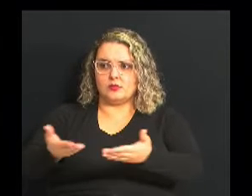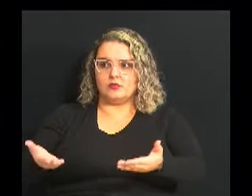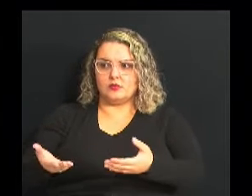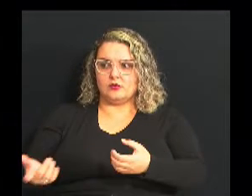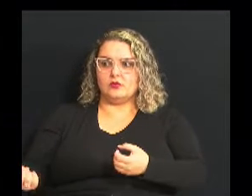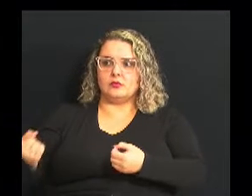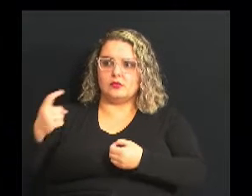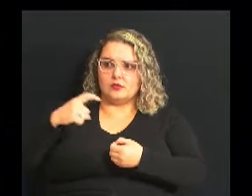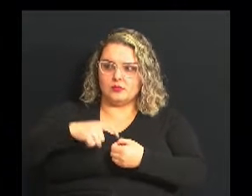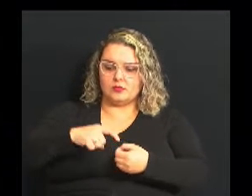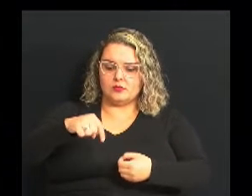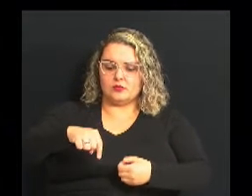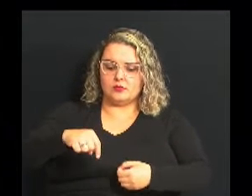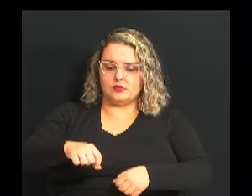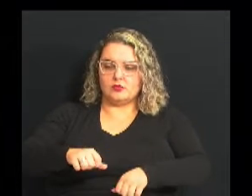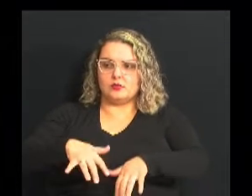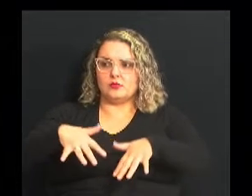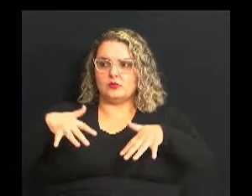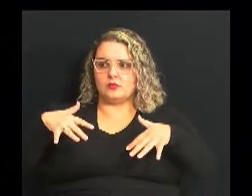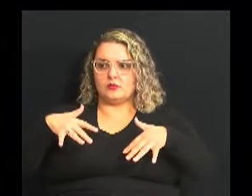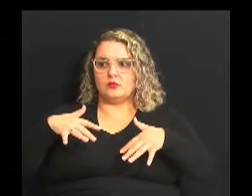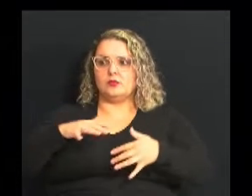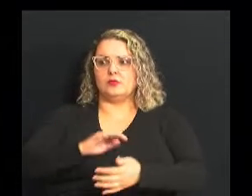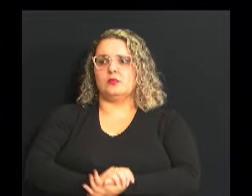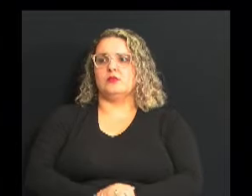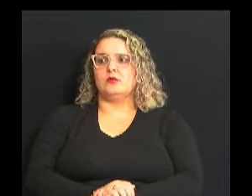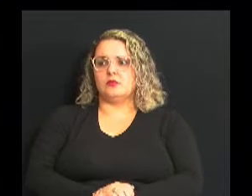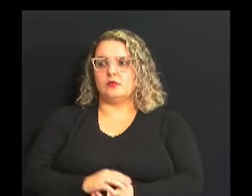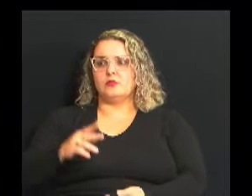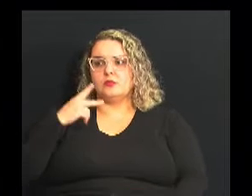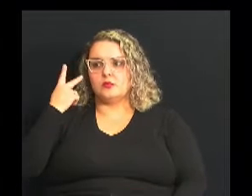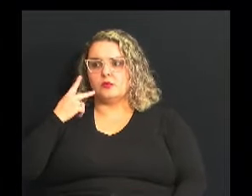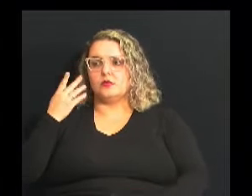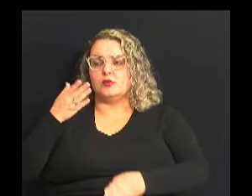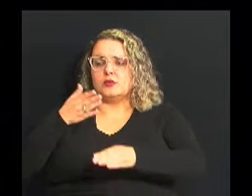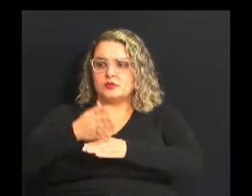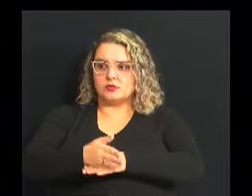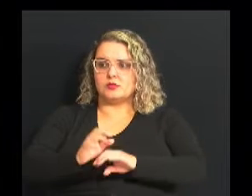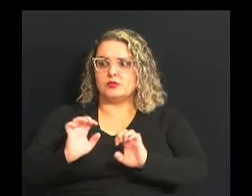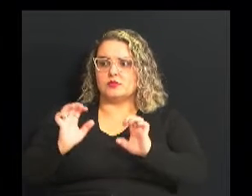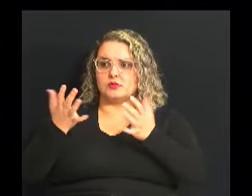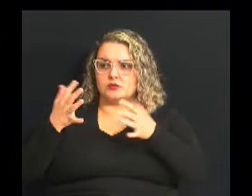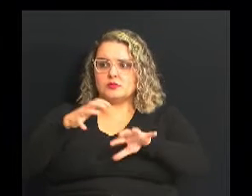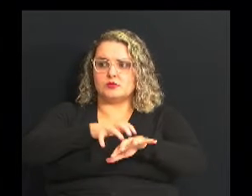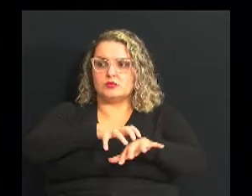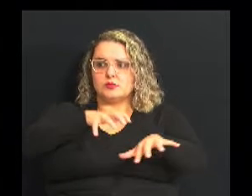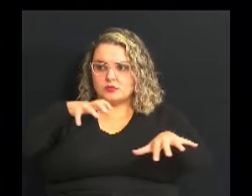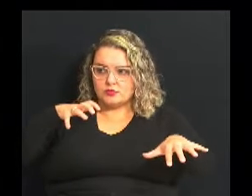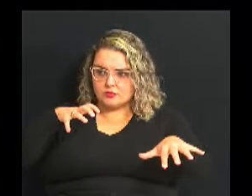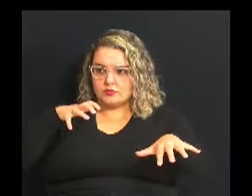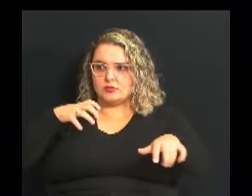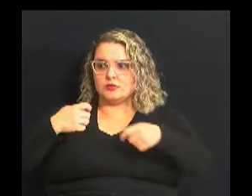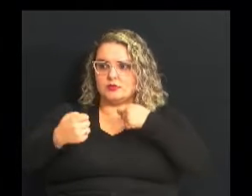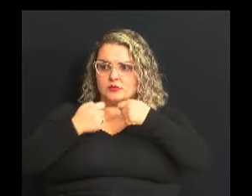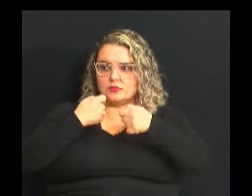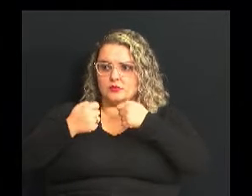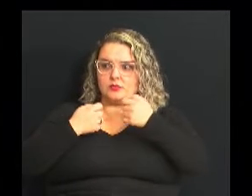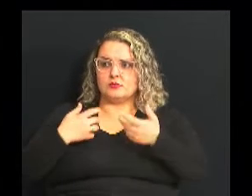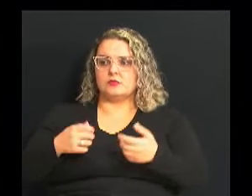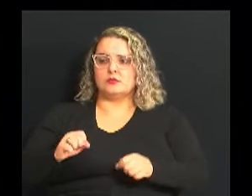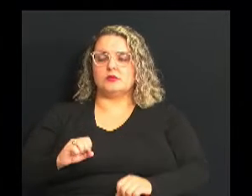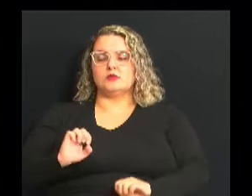para o plenário e para os vereadores continuarem participando dos eventos remotos, né, de entrevistas e eventos em